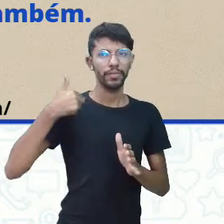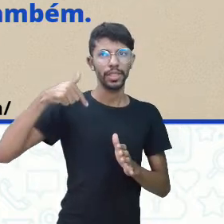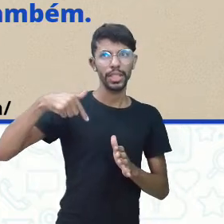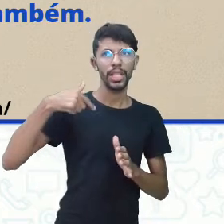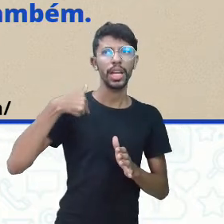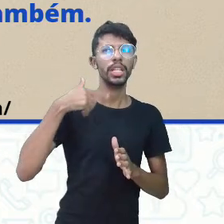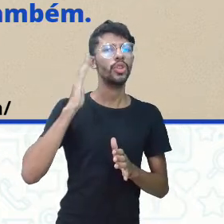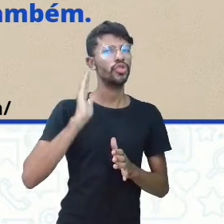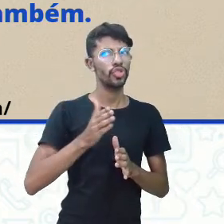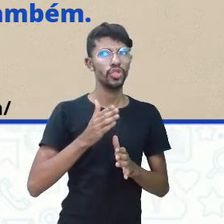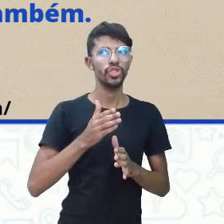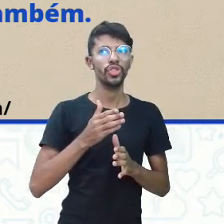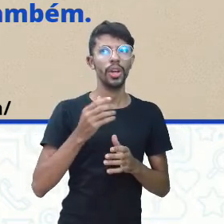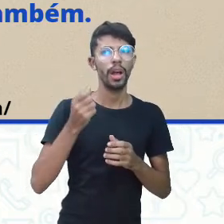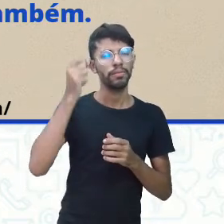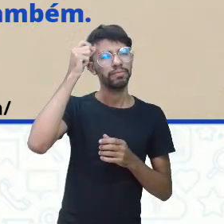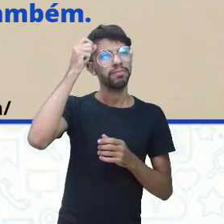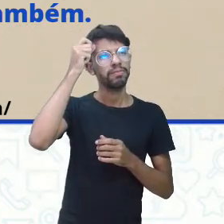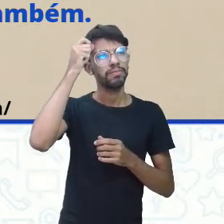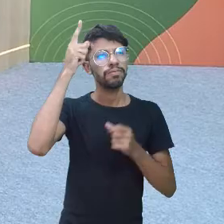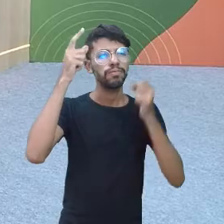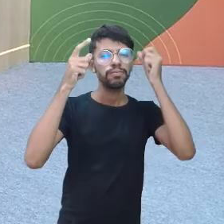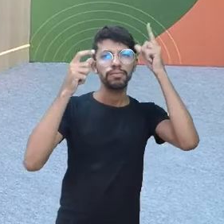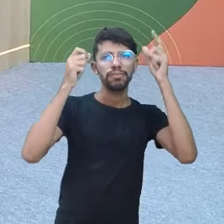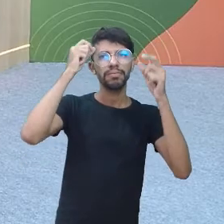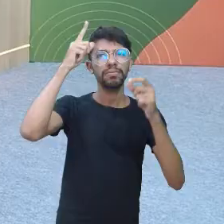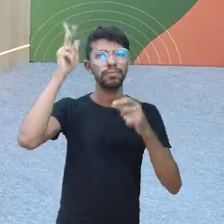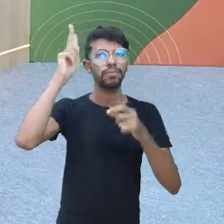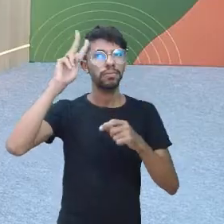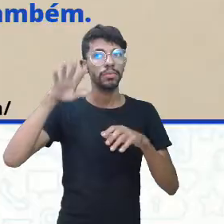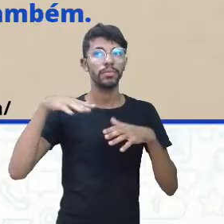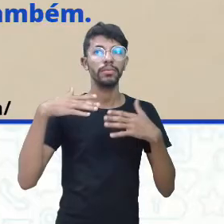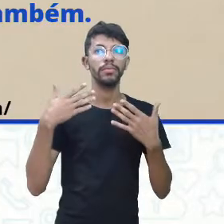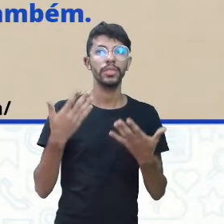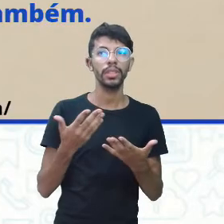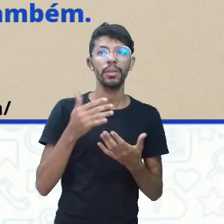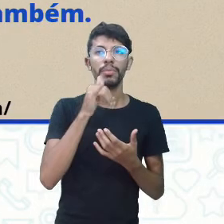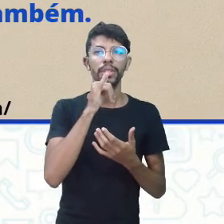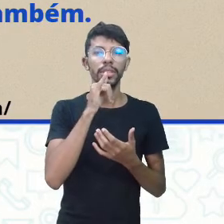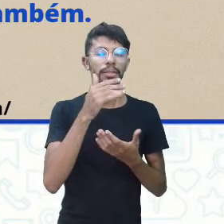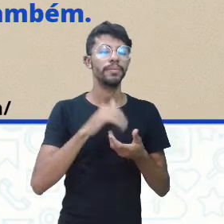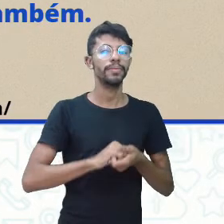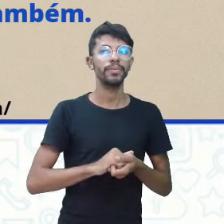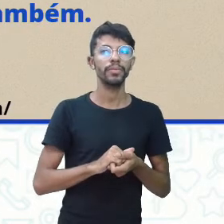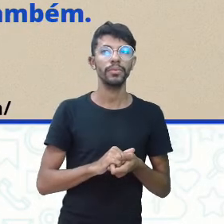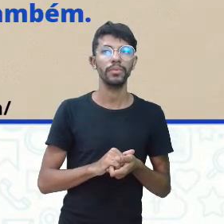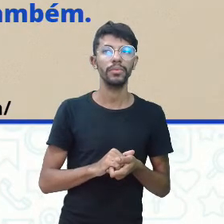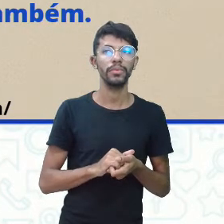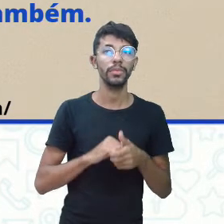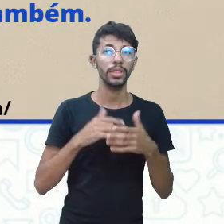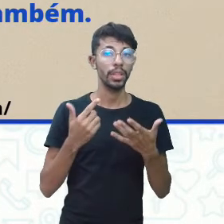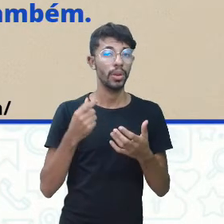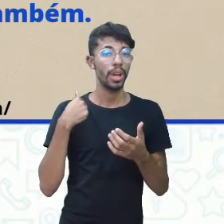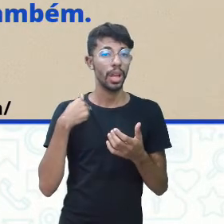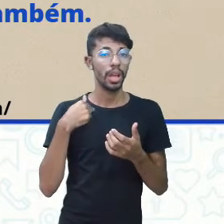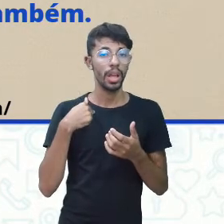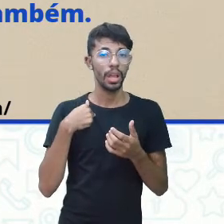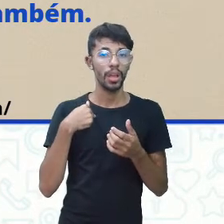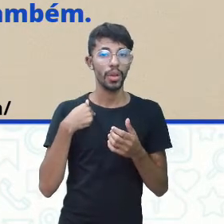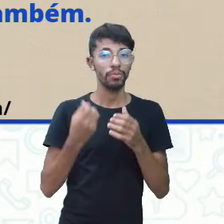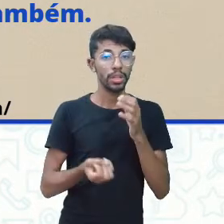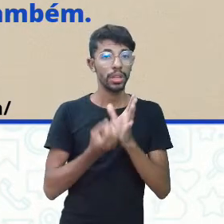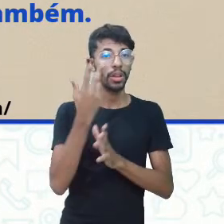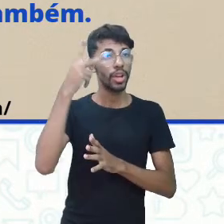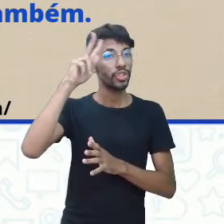já criava histórias na cabeça dela muito jovem. Já inventava histórias, por exemplo. Inventei uma história que não acabava